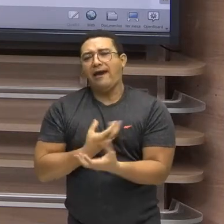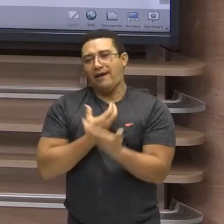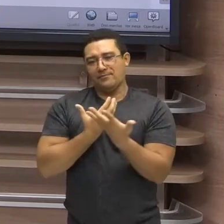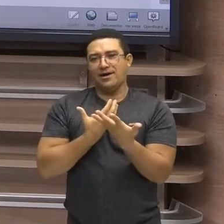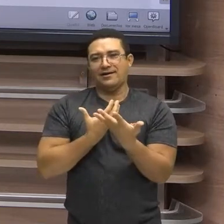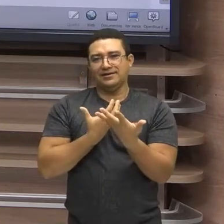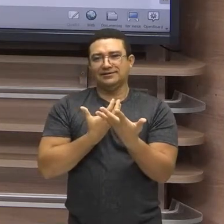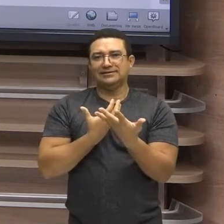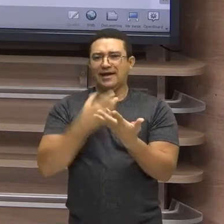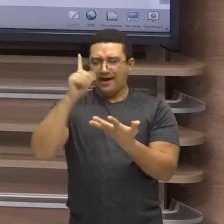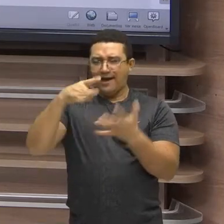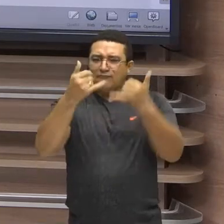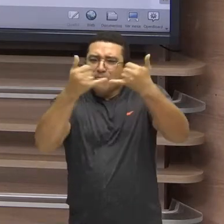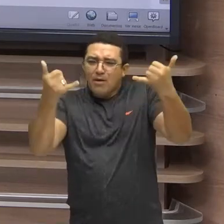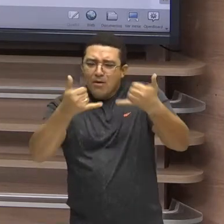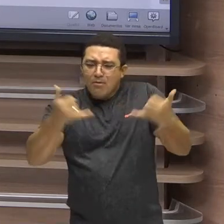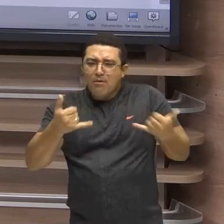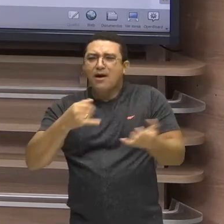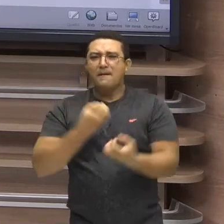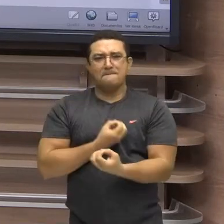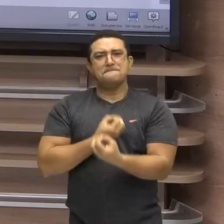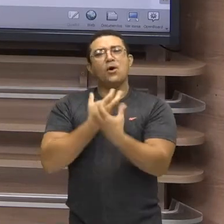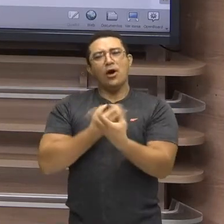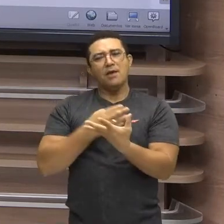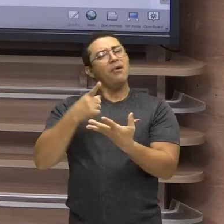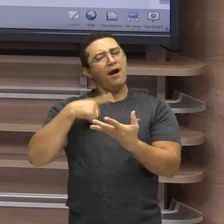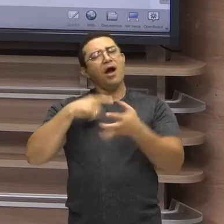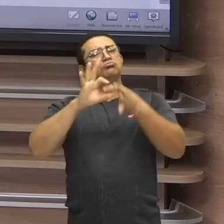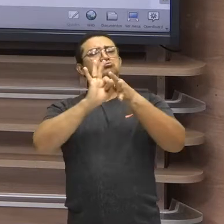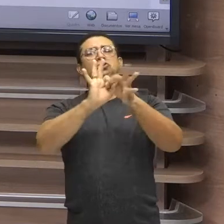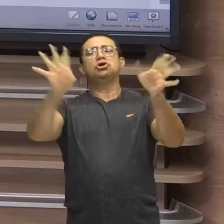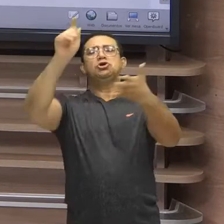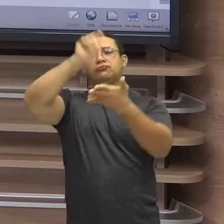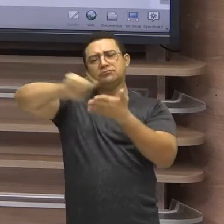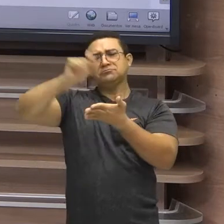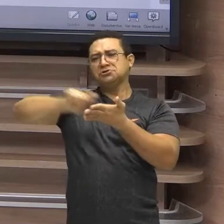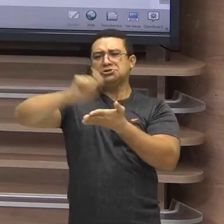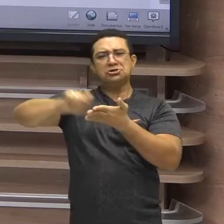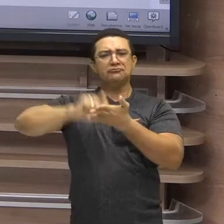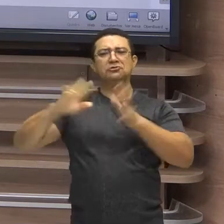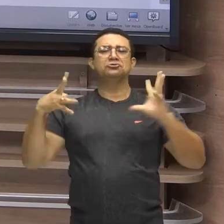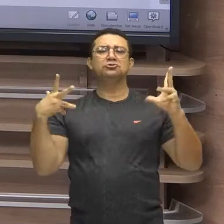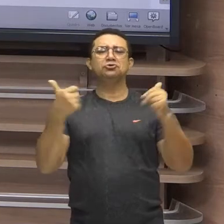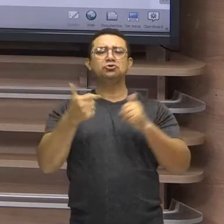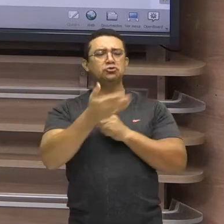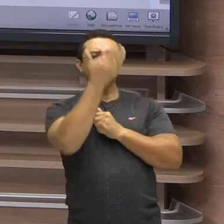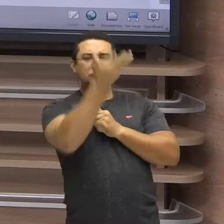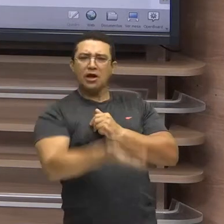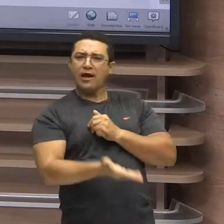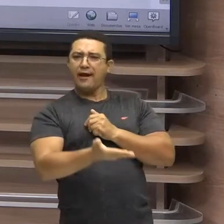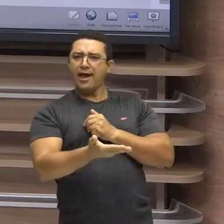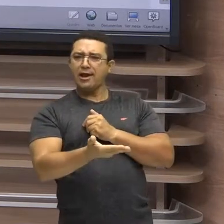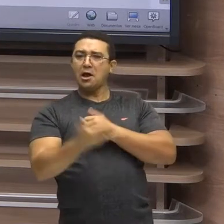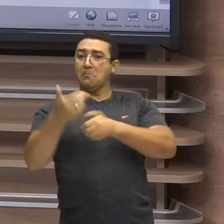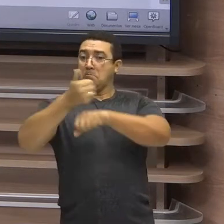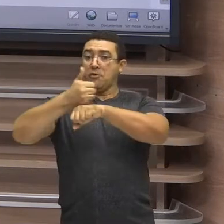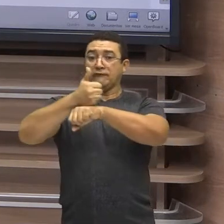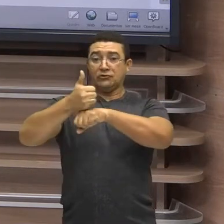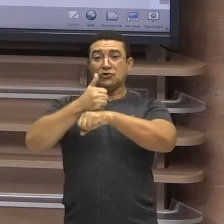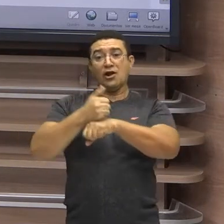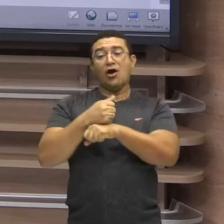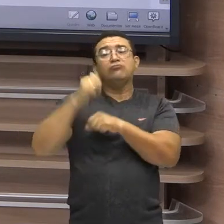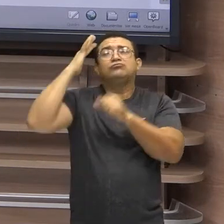uma poesia, tem a liberdade de escrever tudo que o poeta quiser, né? De